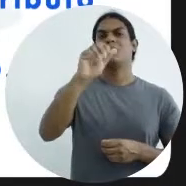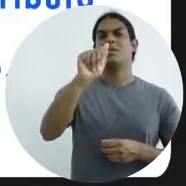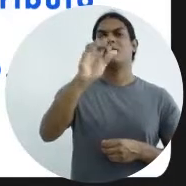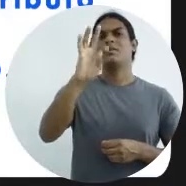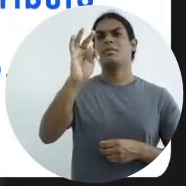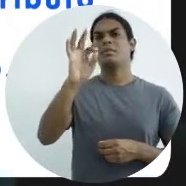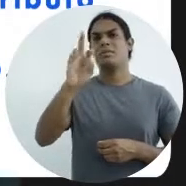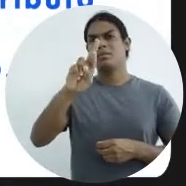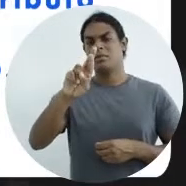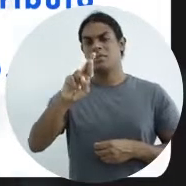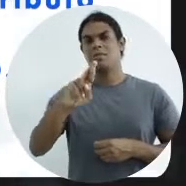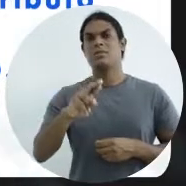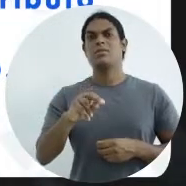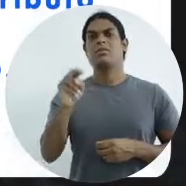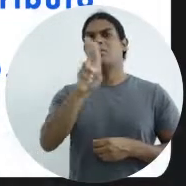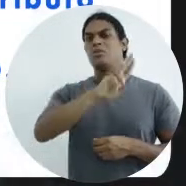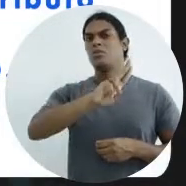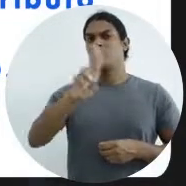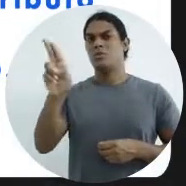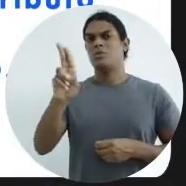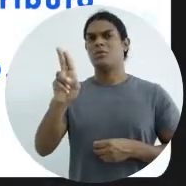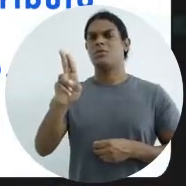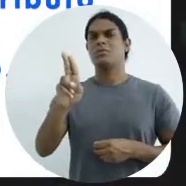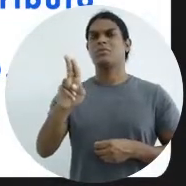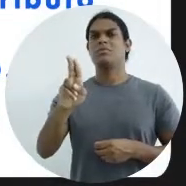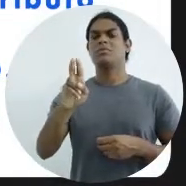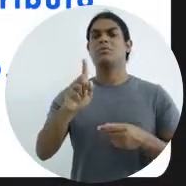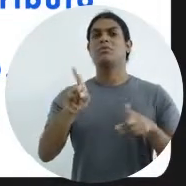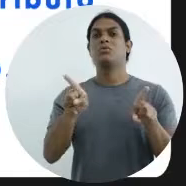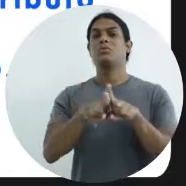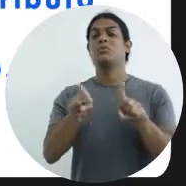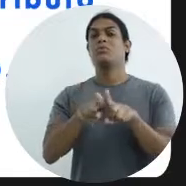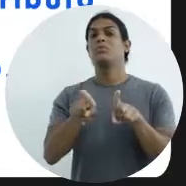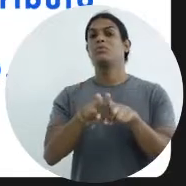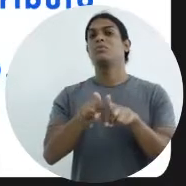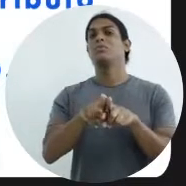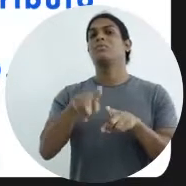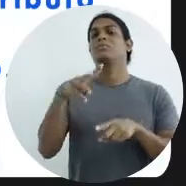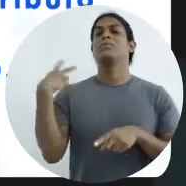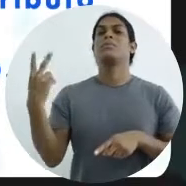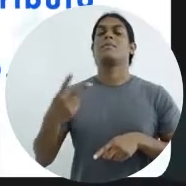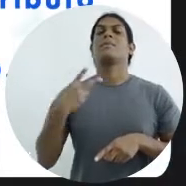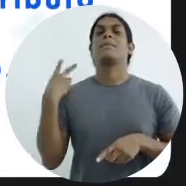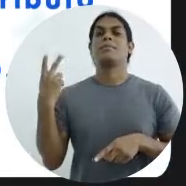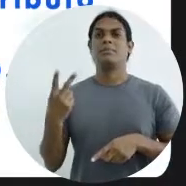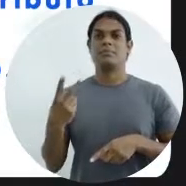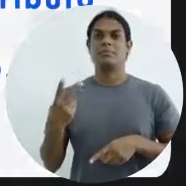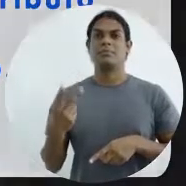definir o nome do atributo e o valor dele, certo?